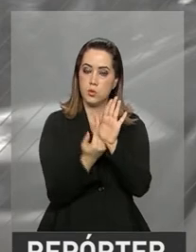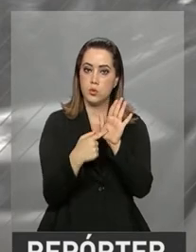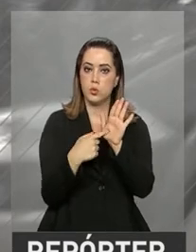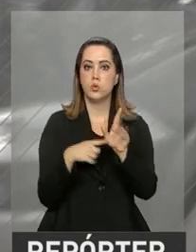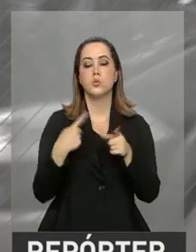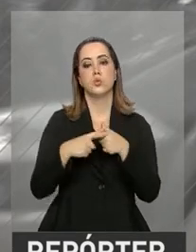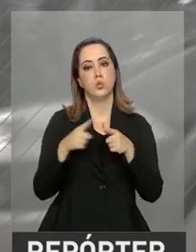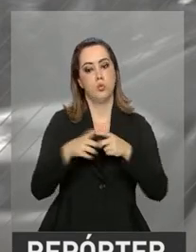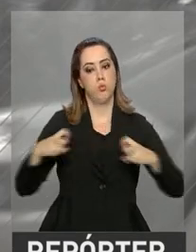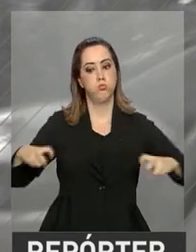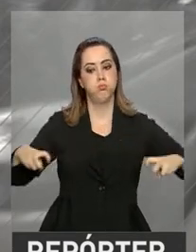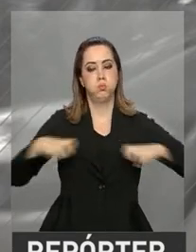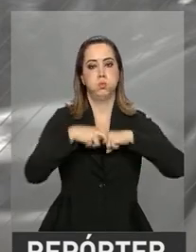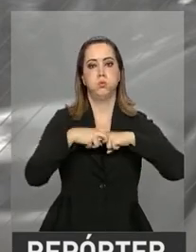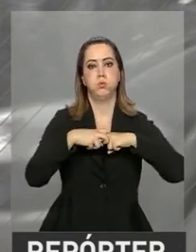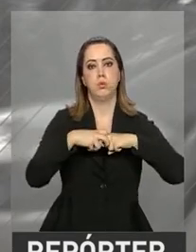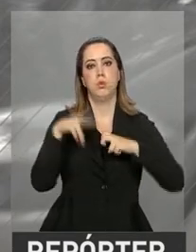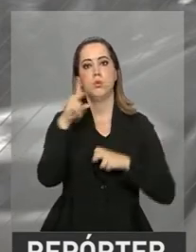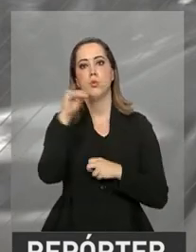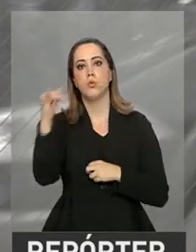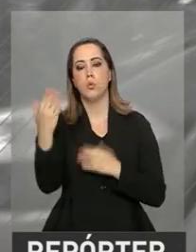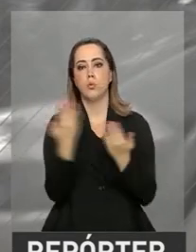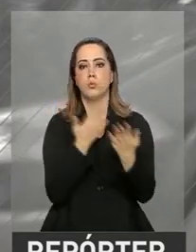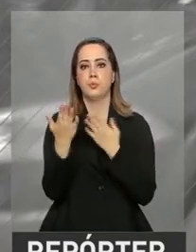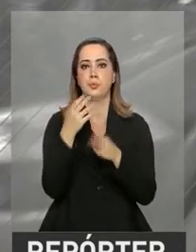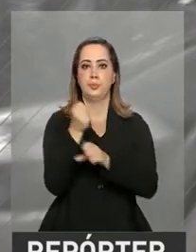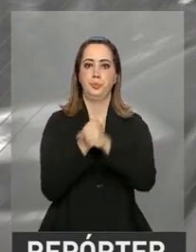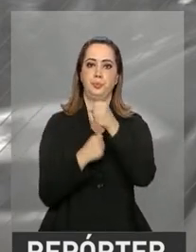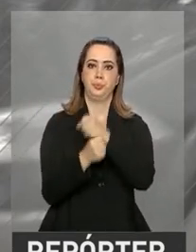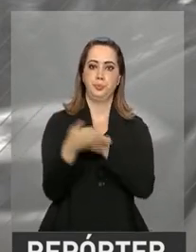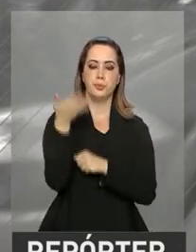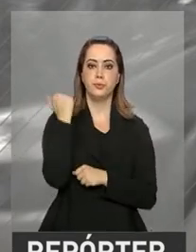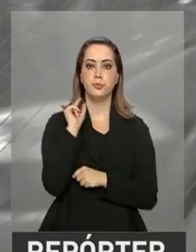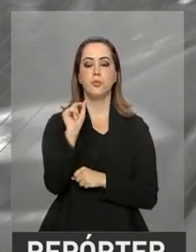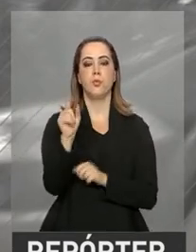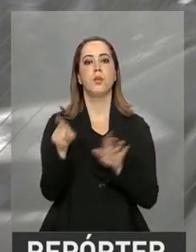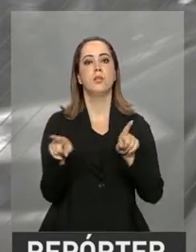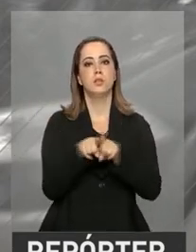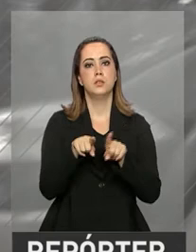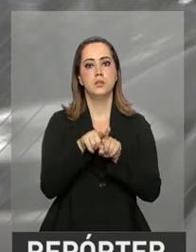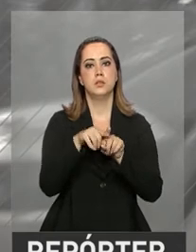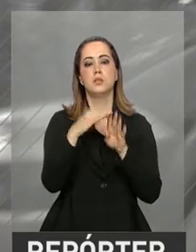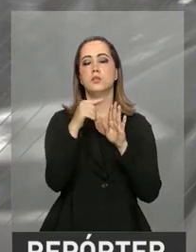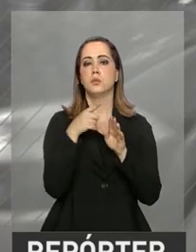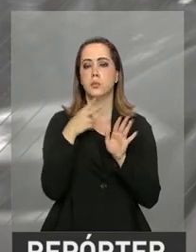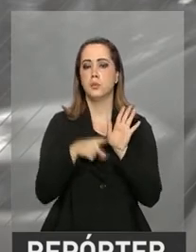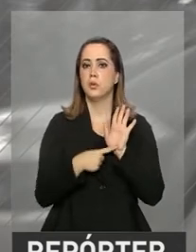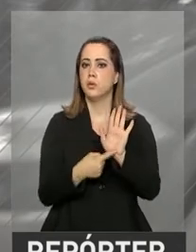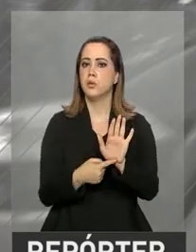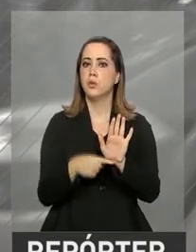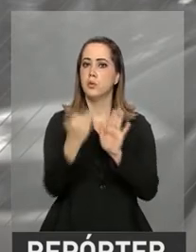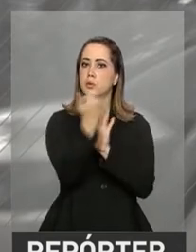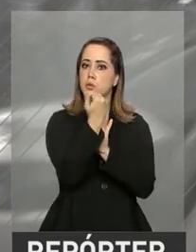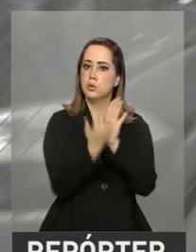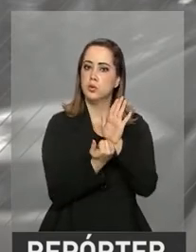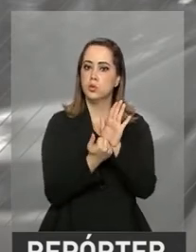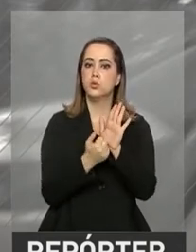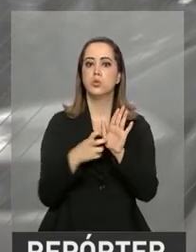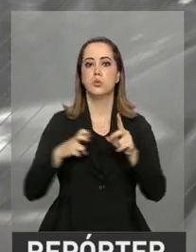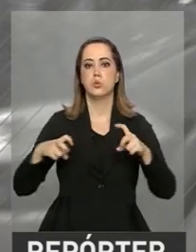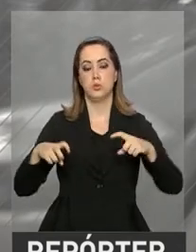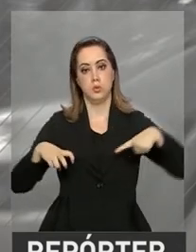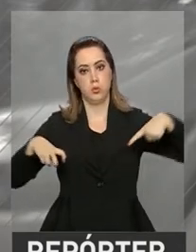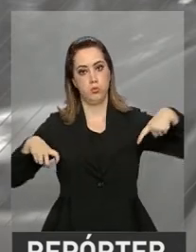em comparação com o ano passado os números também mostram a queda de 34% nos atropelamentos